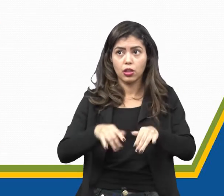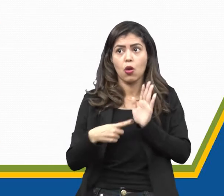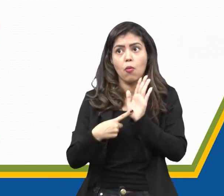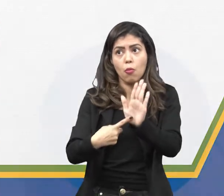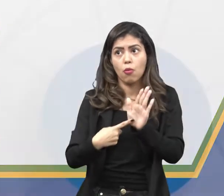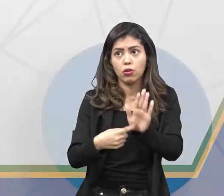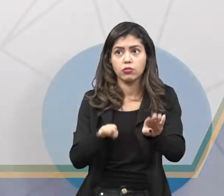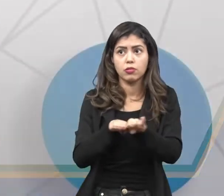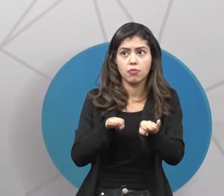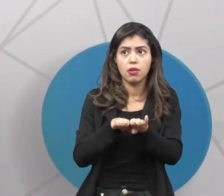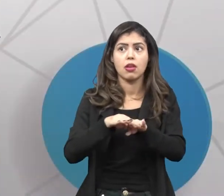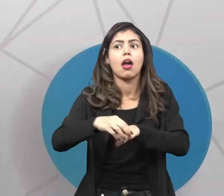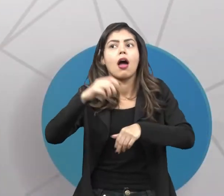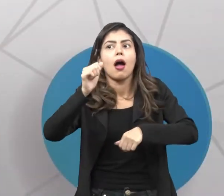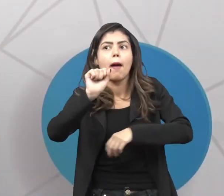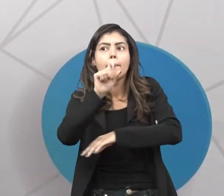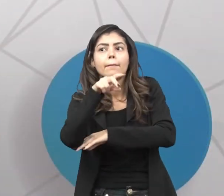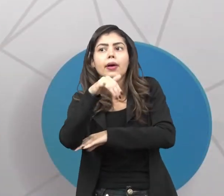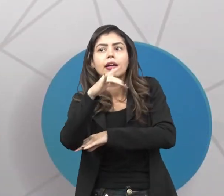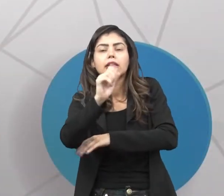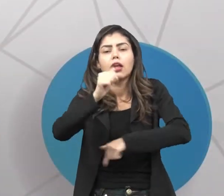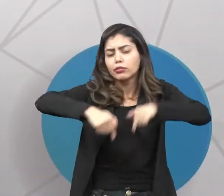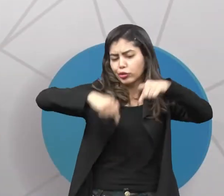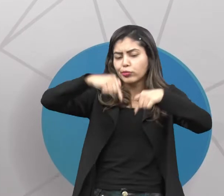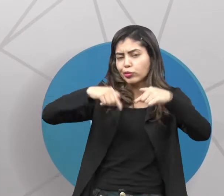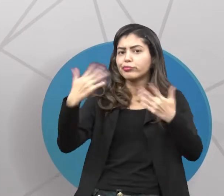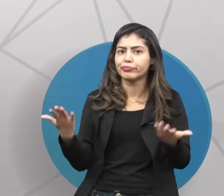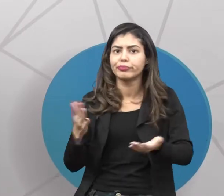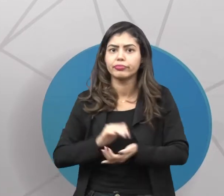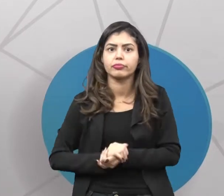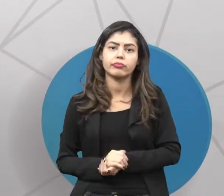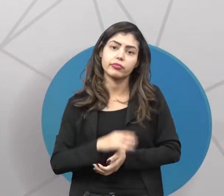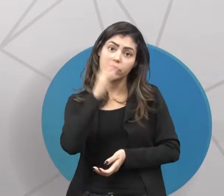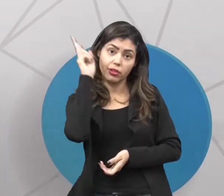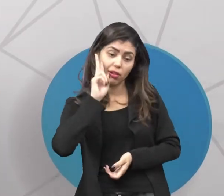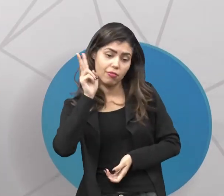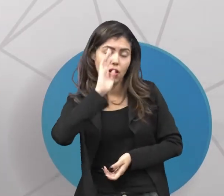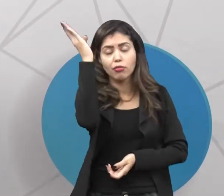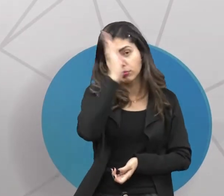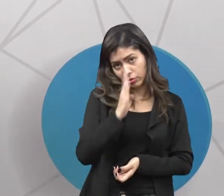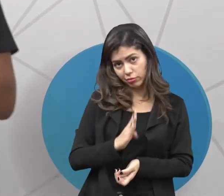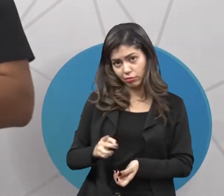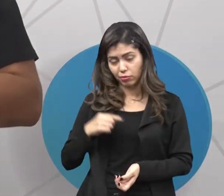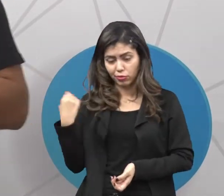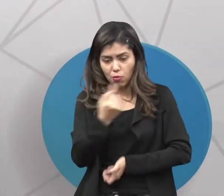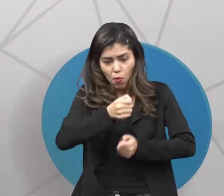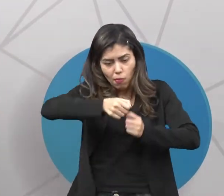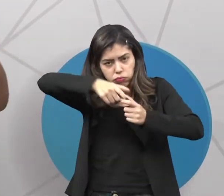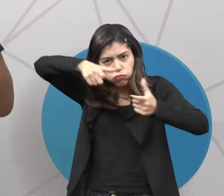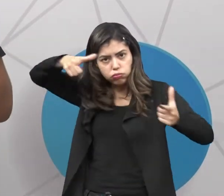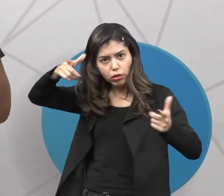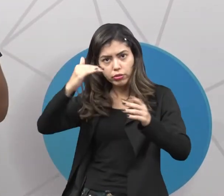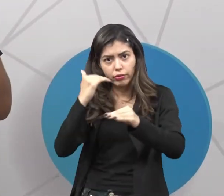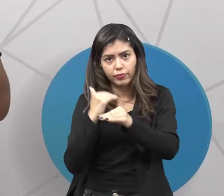fala em pesticida, a gente vai ter que lembrar que o Brasil é o maior consumidor do mundo, pessoal,